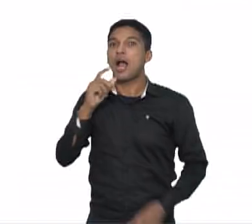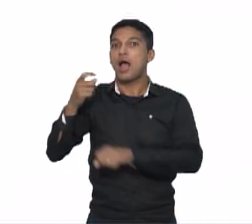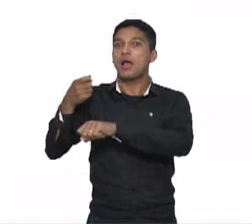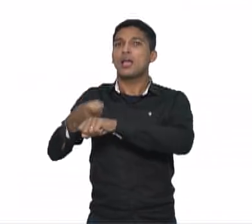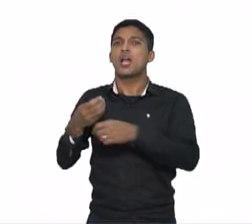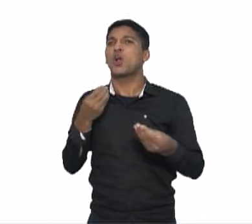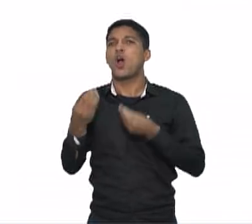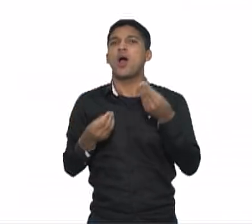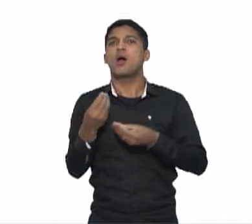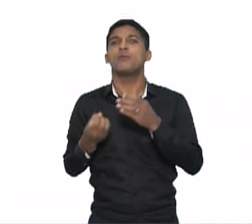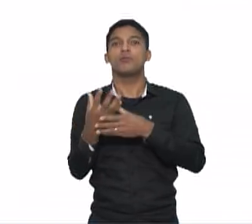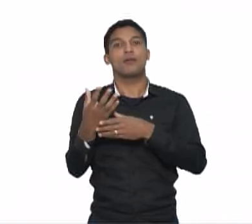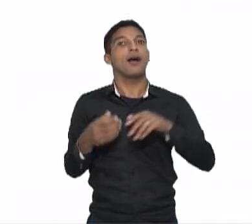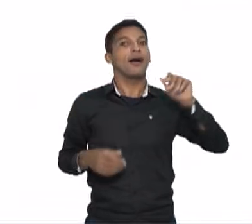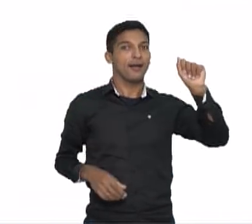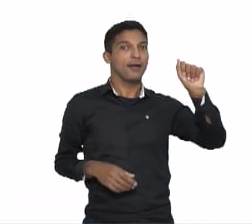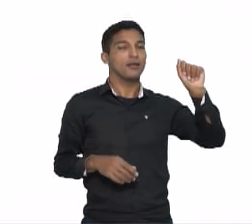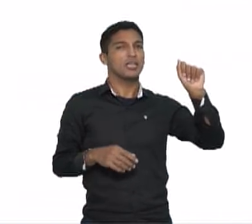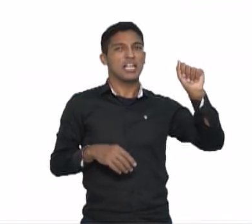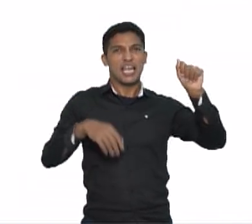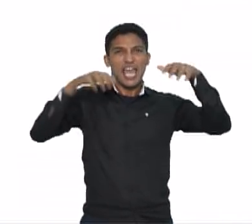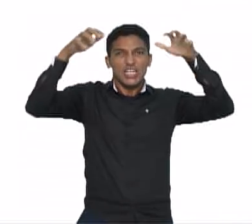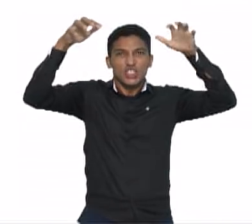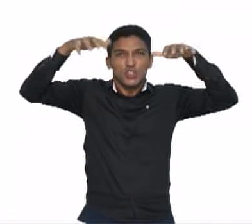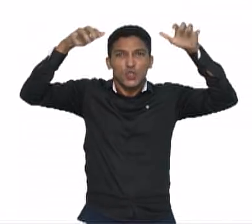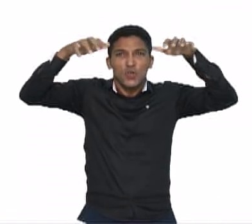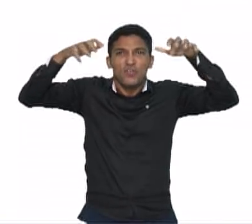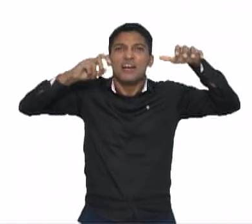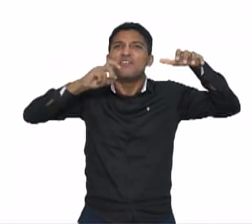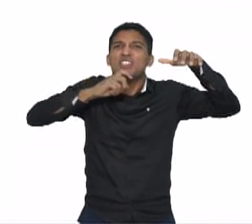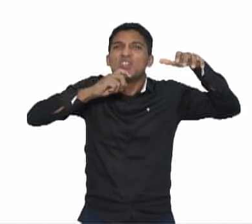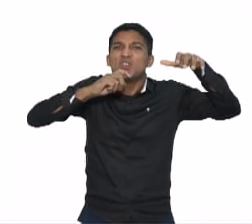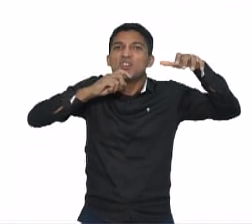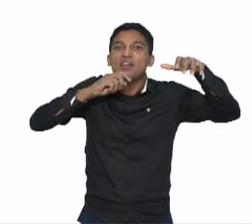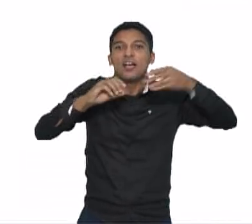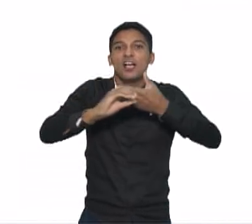com base na letra A, chuva gelada no oceano.